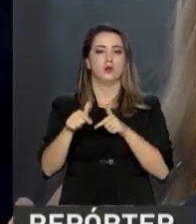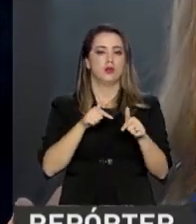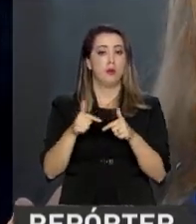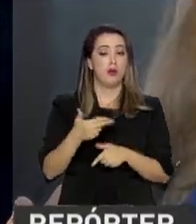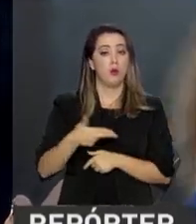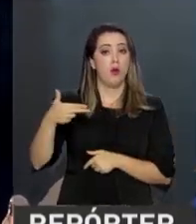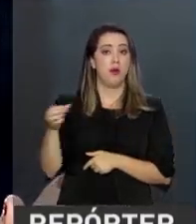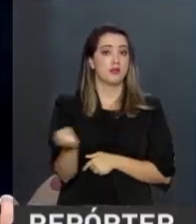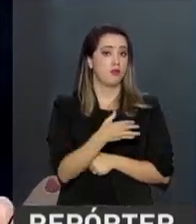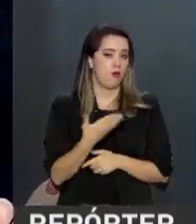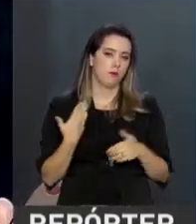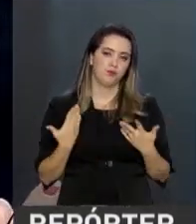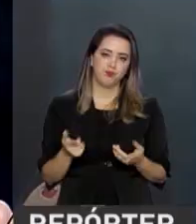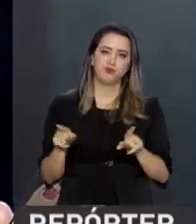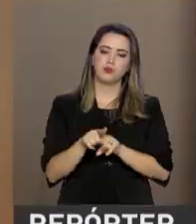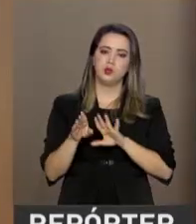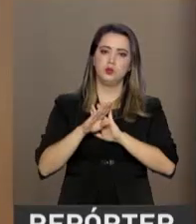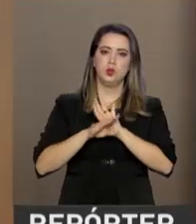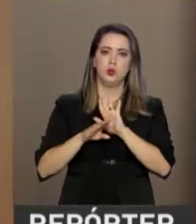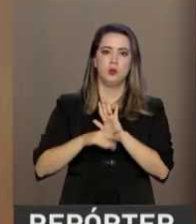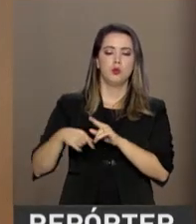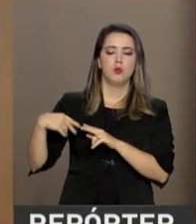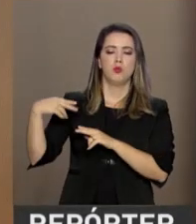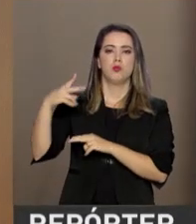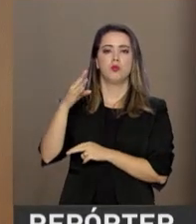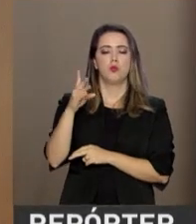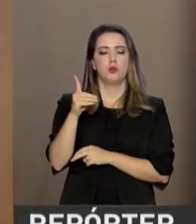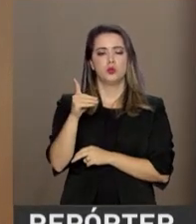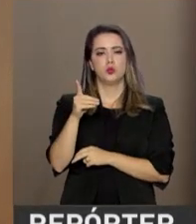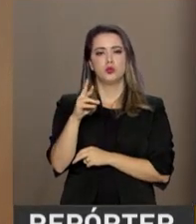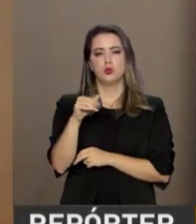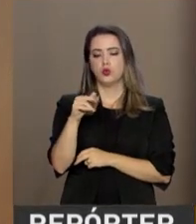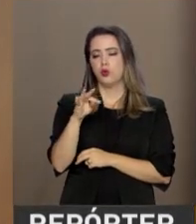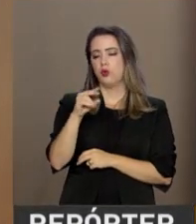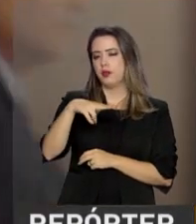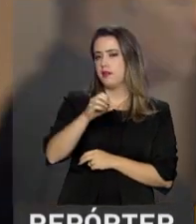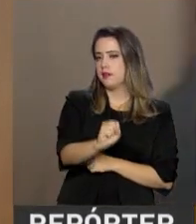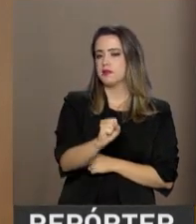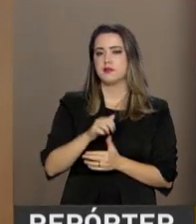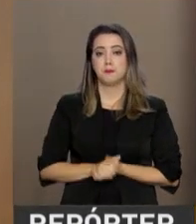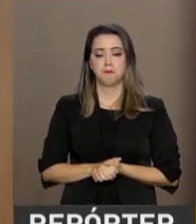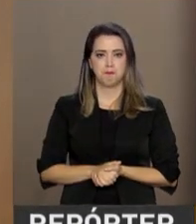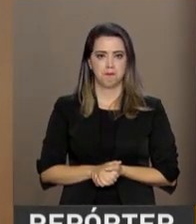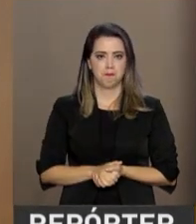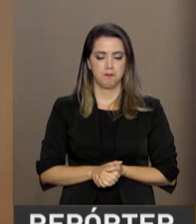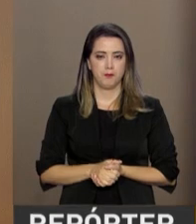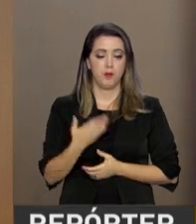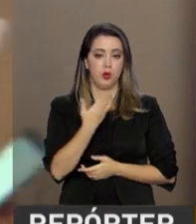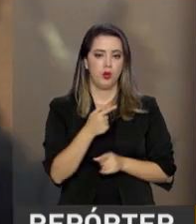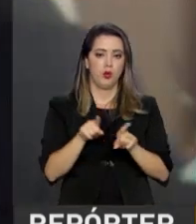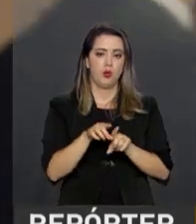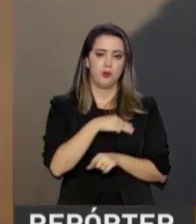e finalmente no programa de drones o ministro raul julgman anunciou também o remanejamento de 100 milhões de reais do ministério